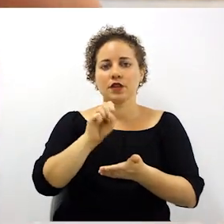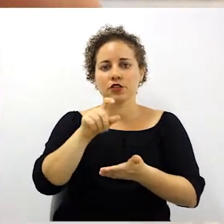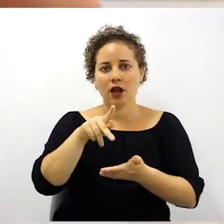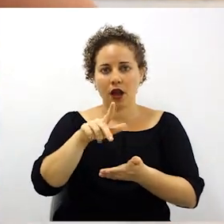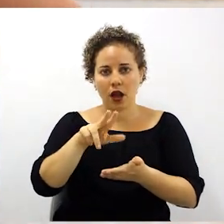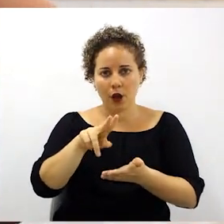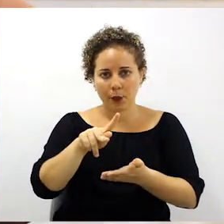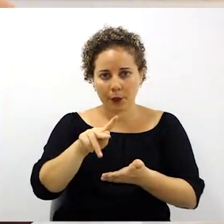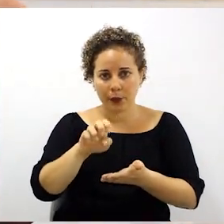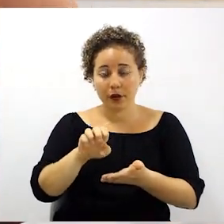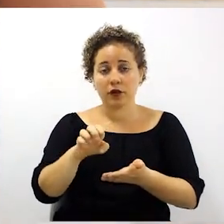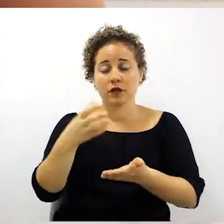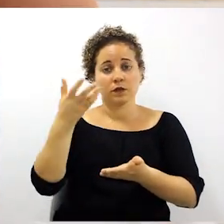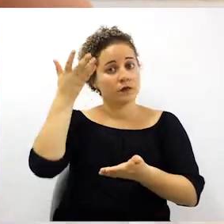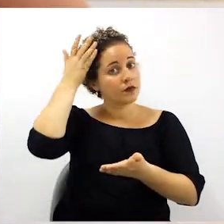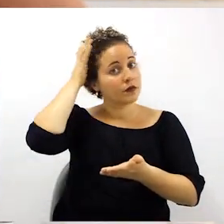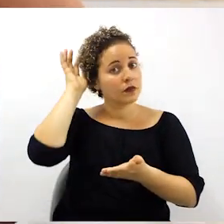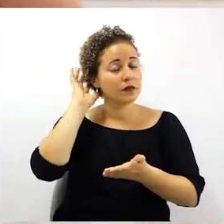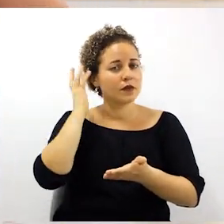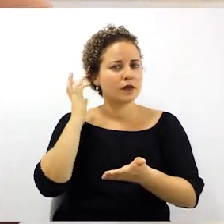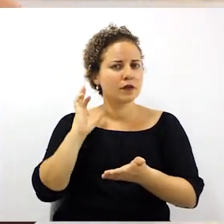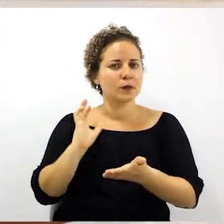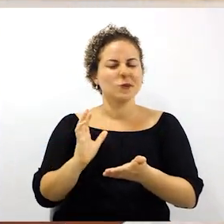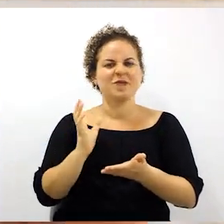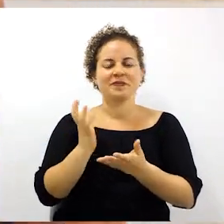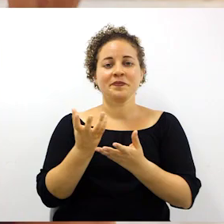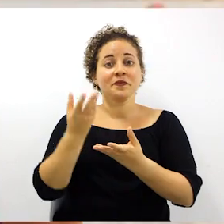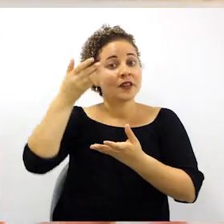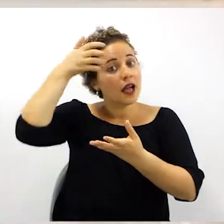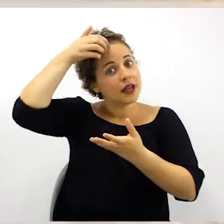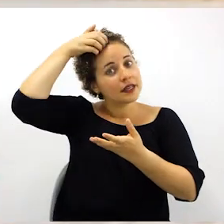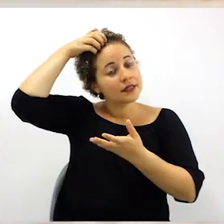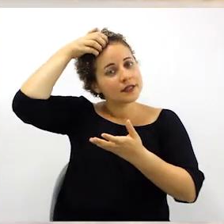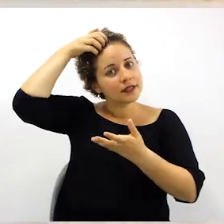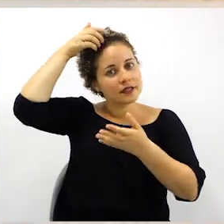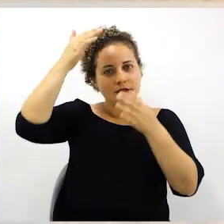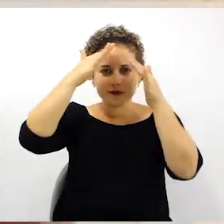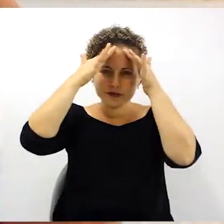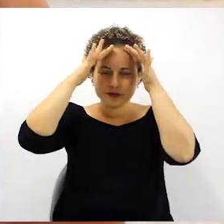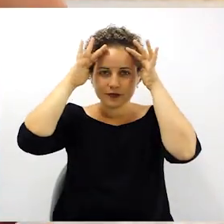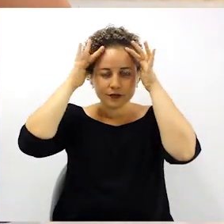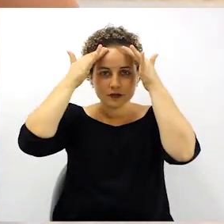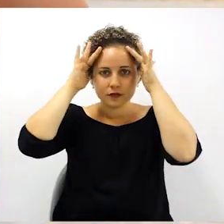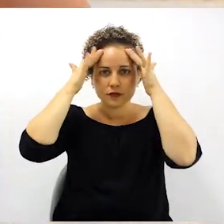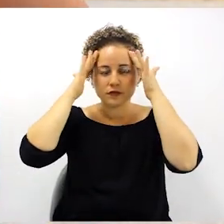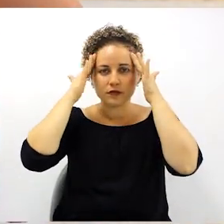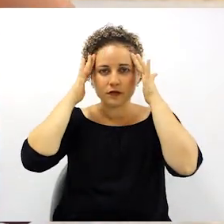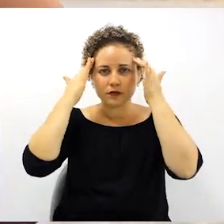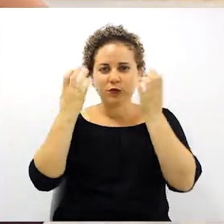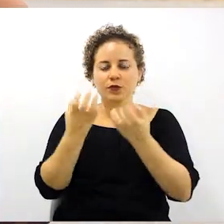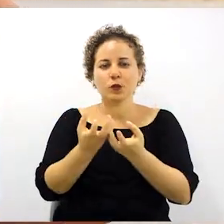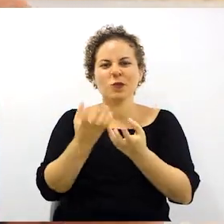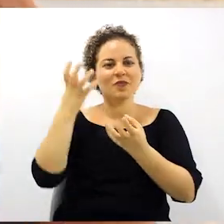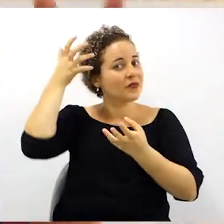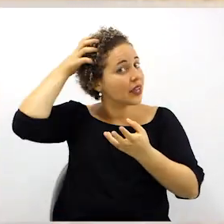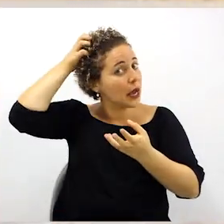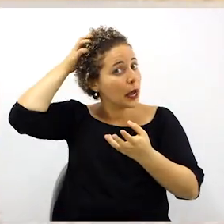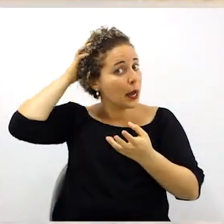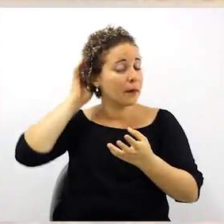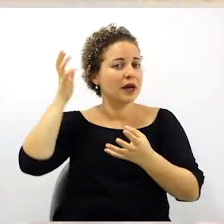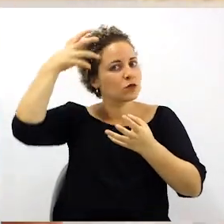essa parte superior do cabelo, onde tem cabelo, couro cabeludo, onde muitos trabalhadores têm todo o cabelo e o couro